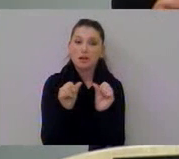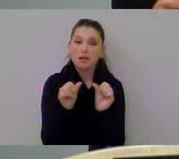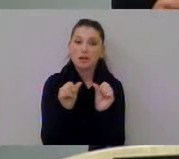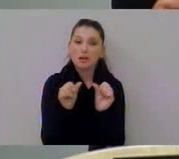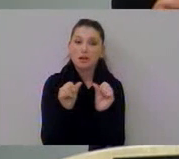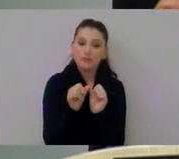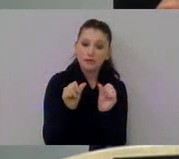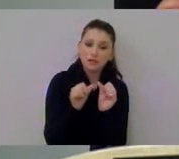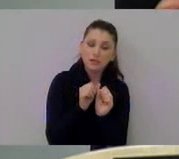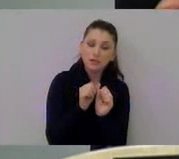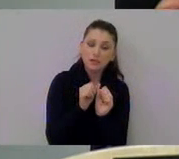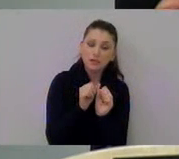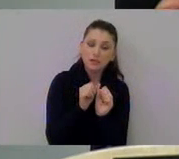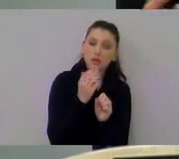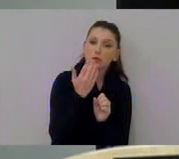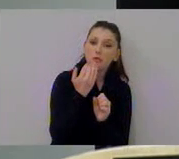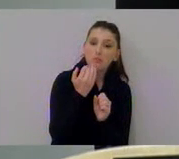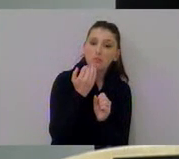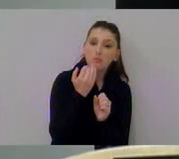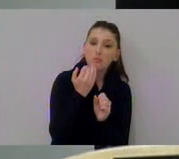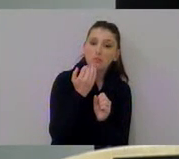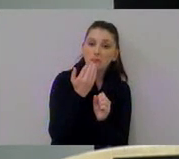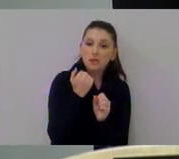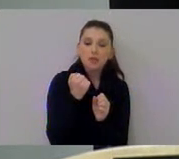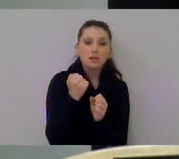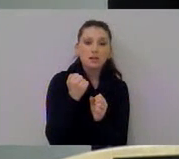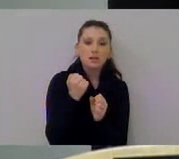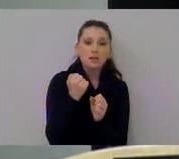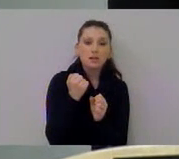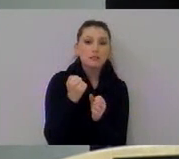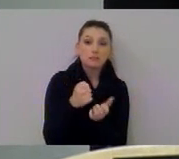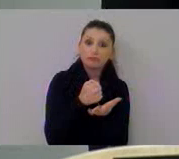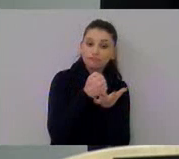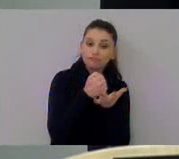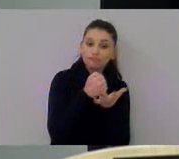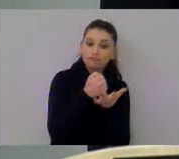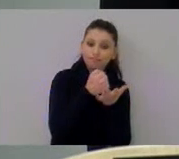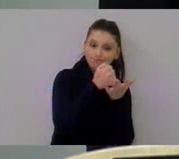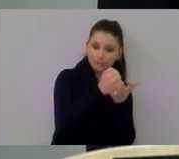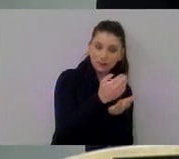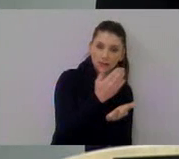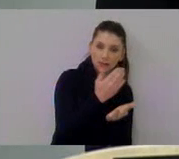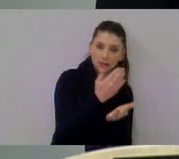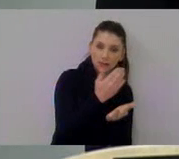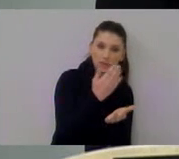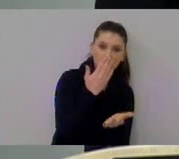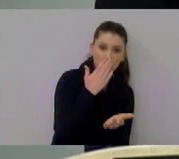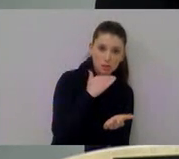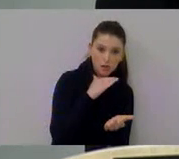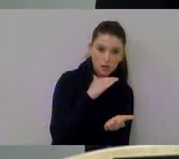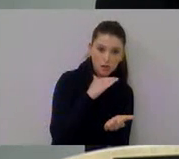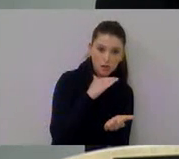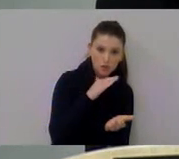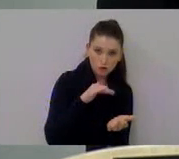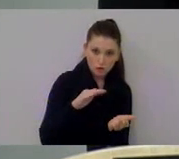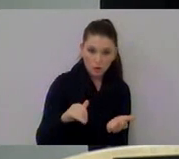alimentação para servir as crianças dentro da própria